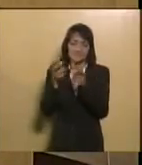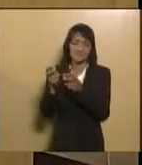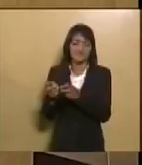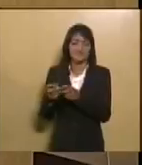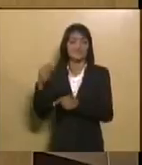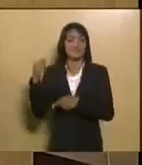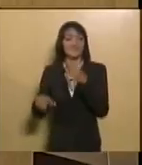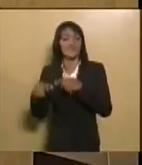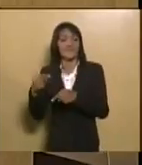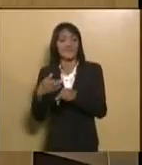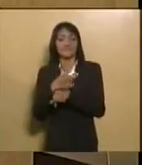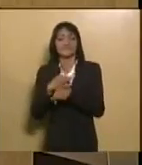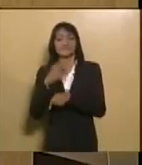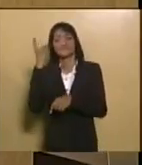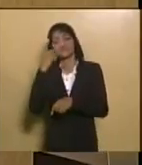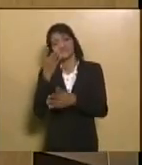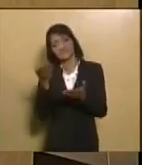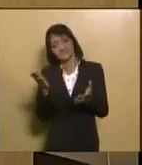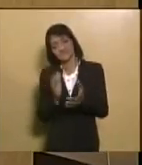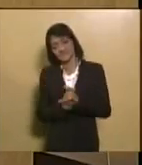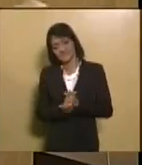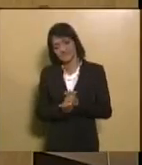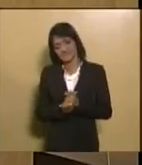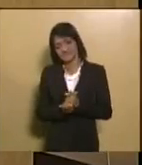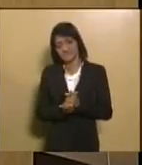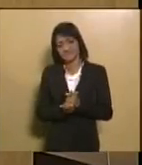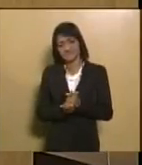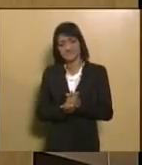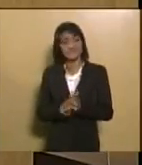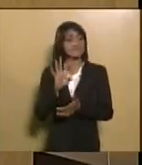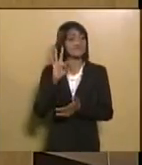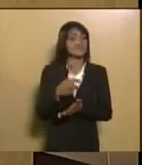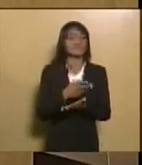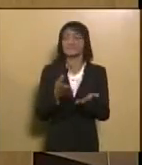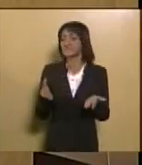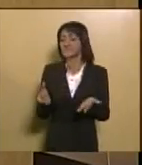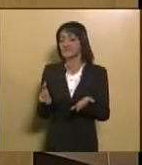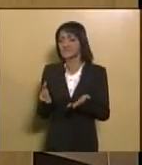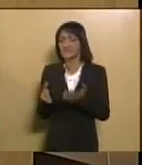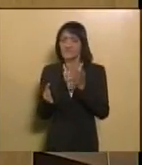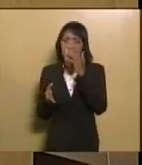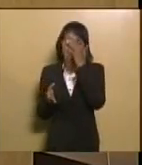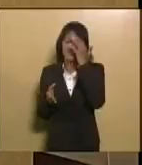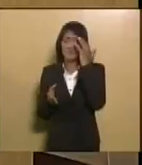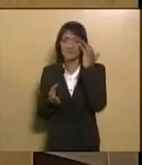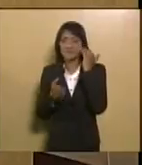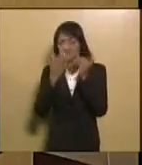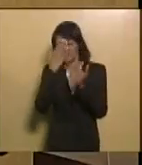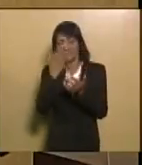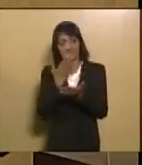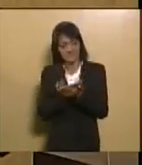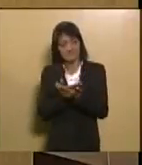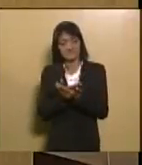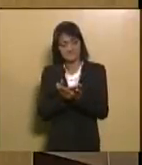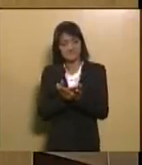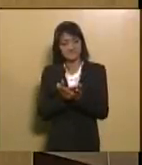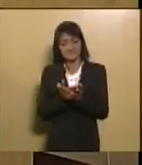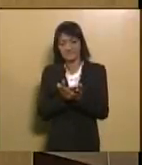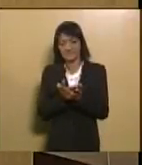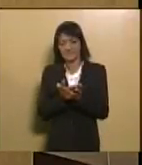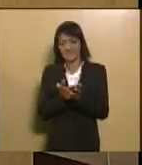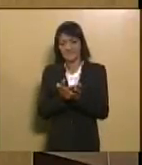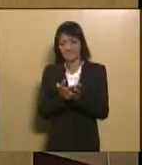discutir o recesso dos deputados e dos parlamentos. E eu tenho certeza absoluta, não